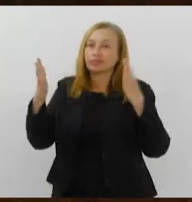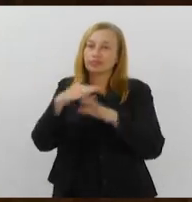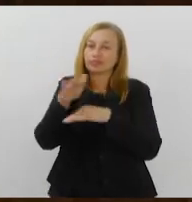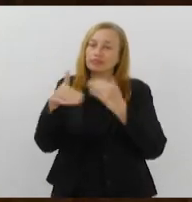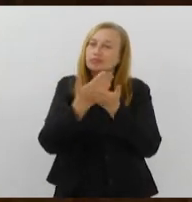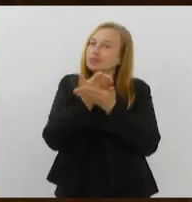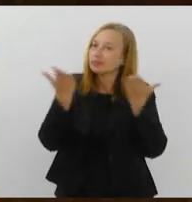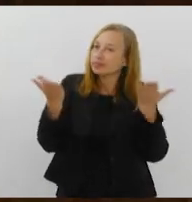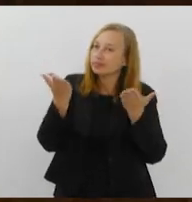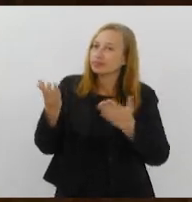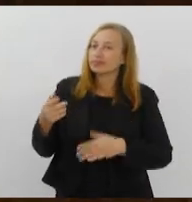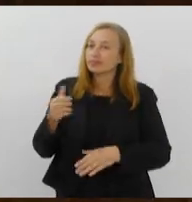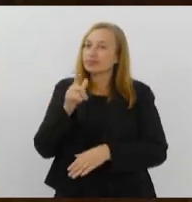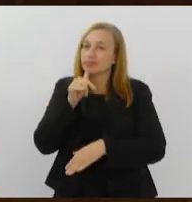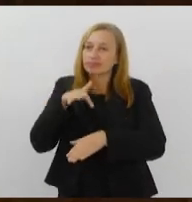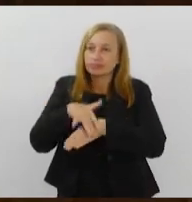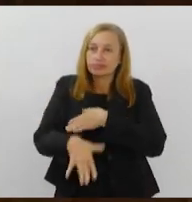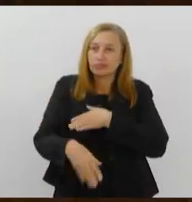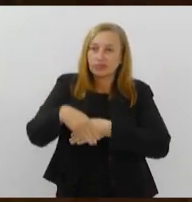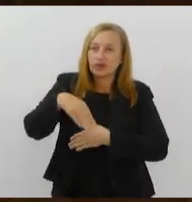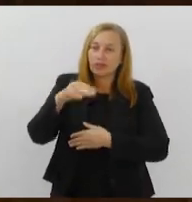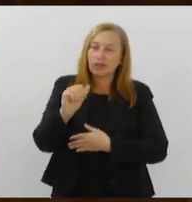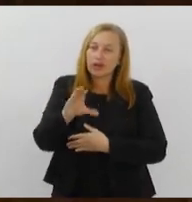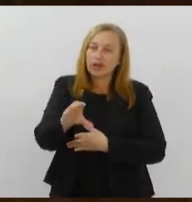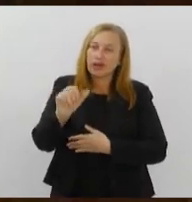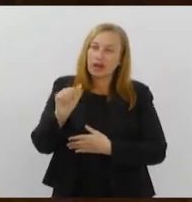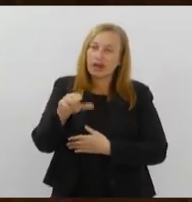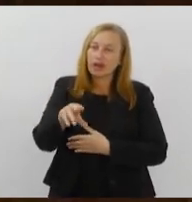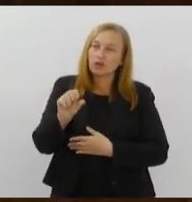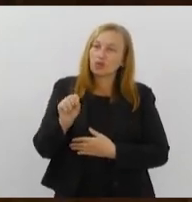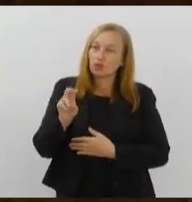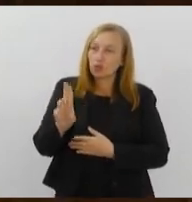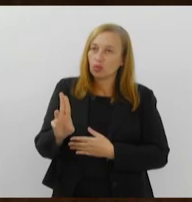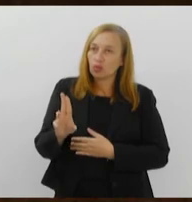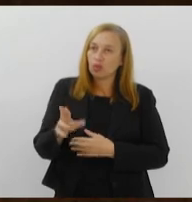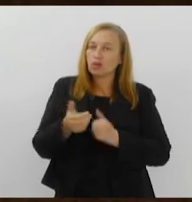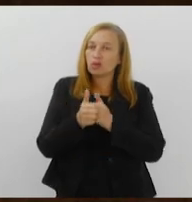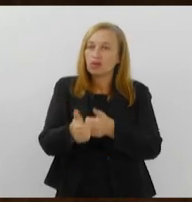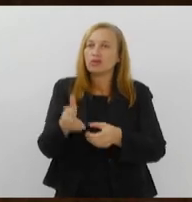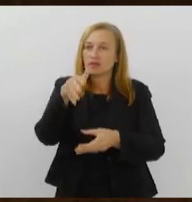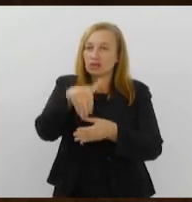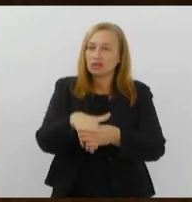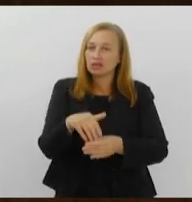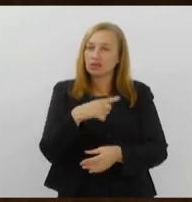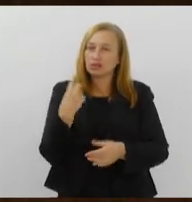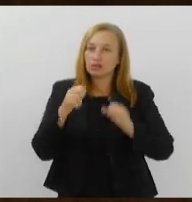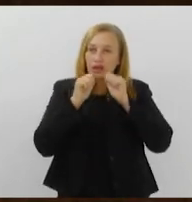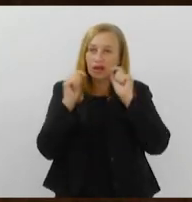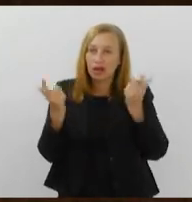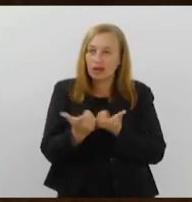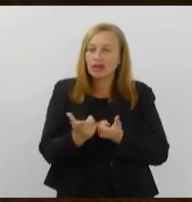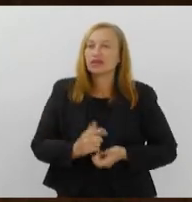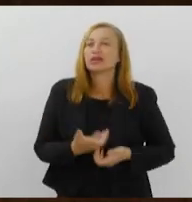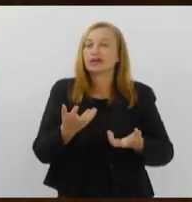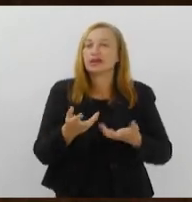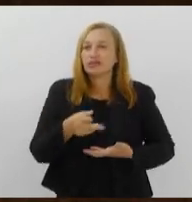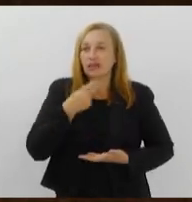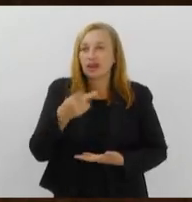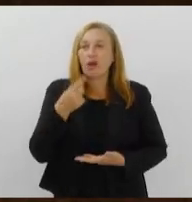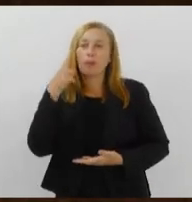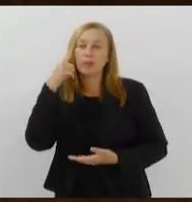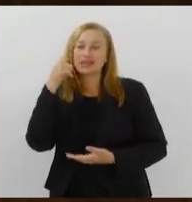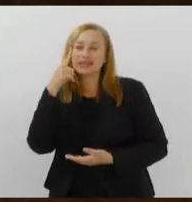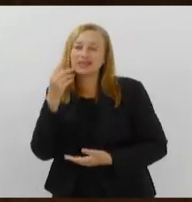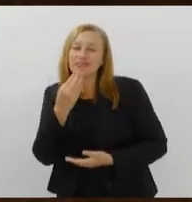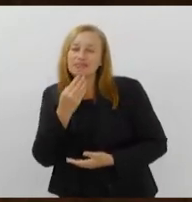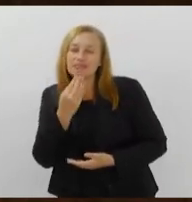que vieram aqui de Cachoeira de Macacu acompanhar a nossa votação aqui na Assembleia Legislativa. Queria dizer que eu pensei em